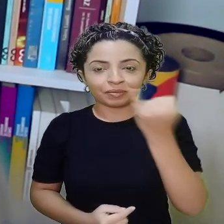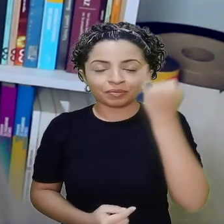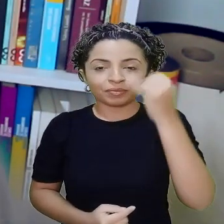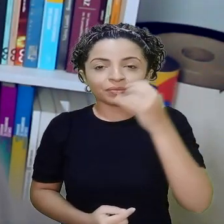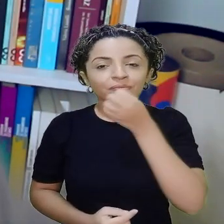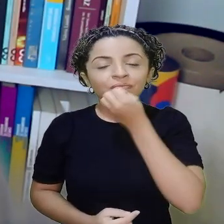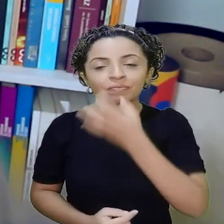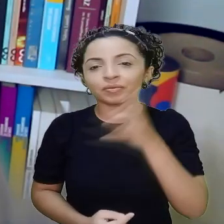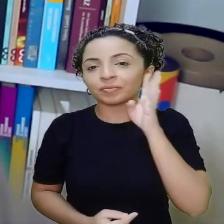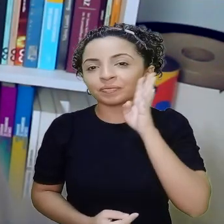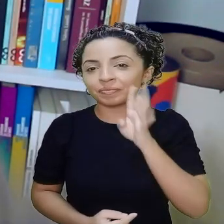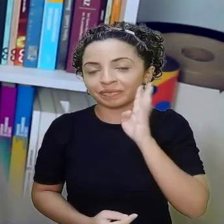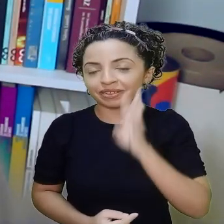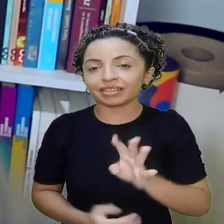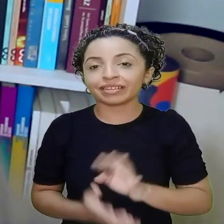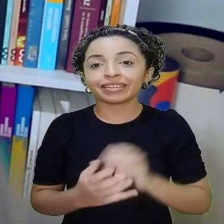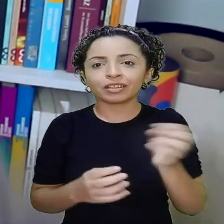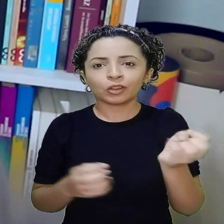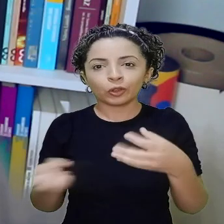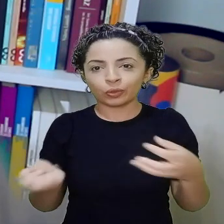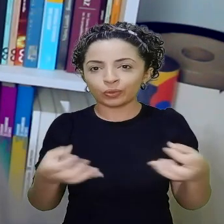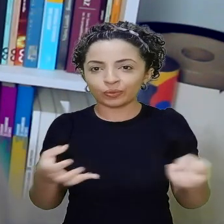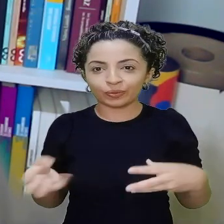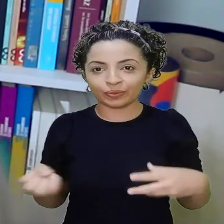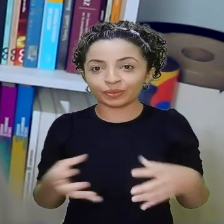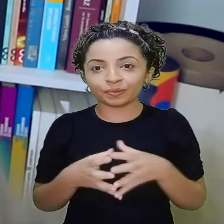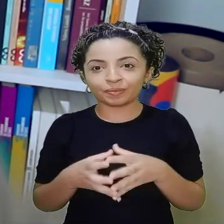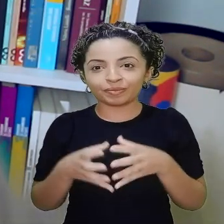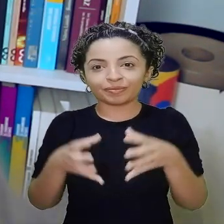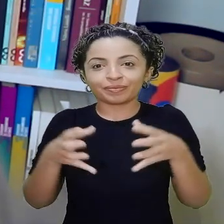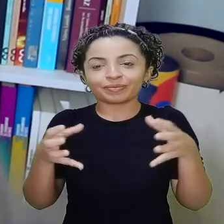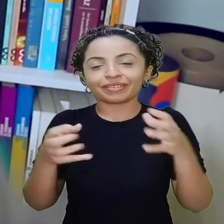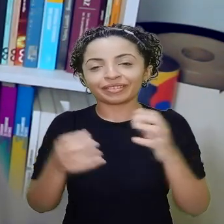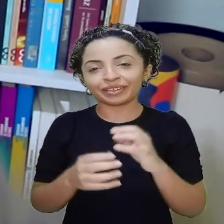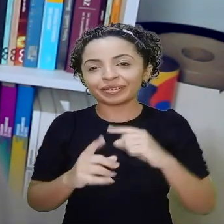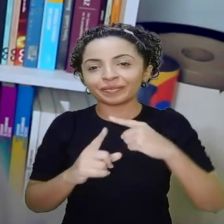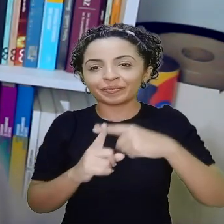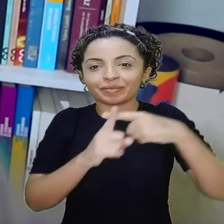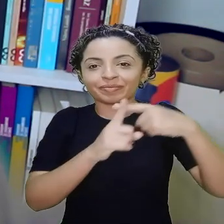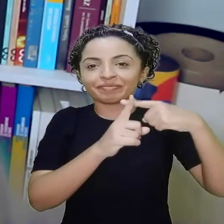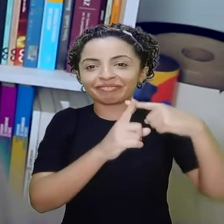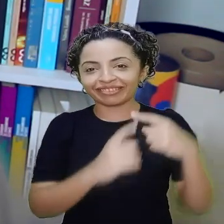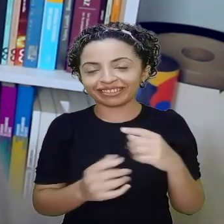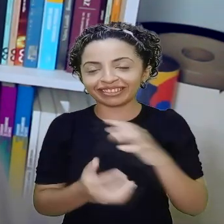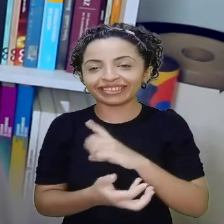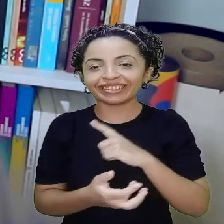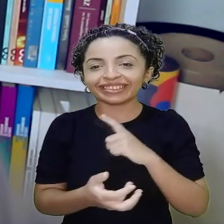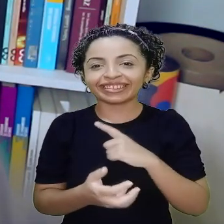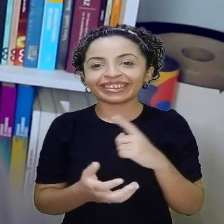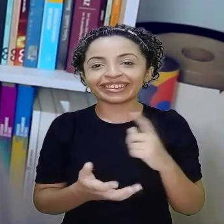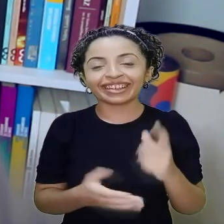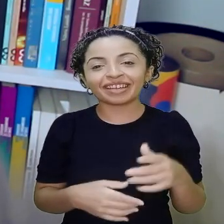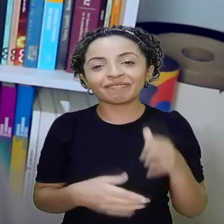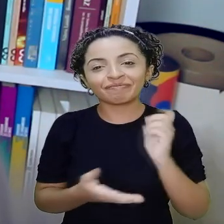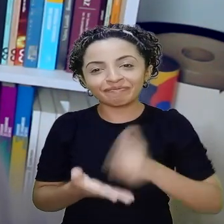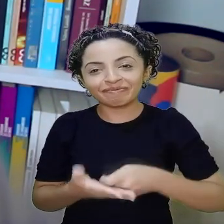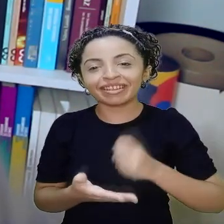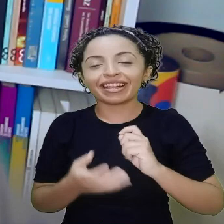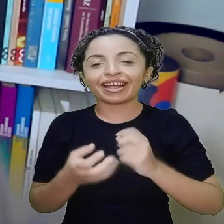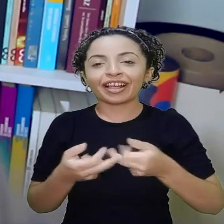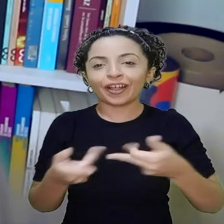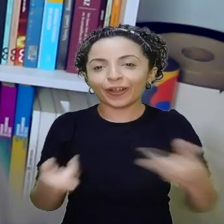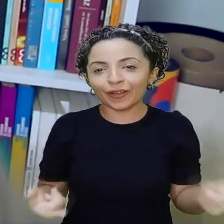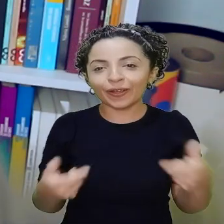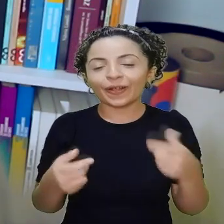Conhece o nosso Clube Mais Seleção, participa, é importante pra gente, é uma forma muito bacana e tem sido ótimo, tem entrado muita gente nova. A gente